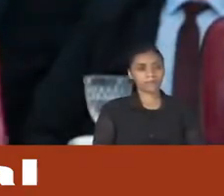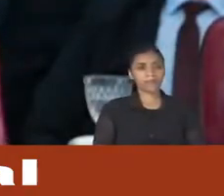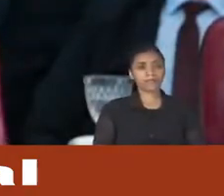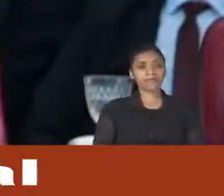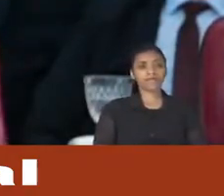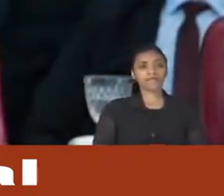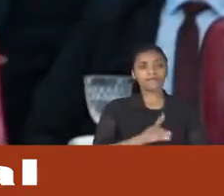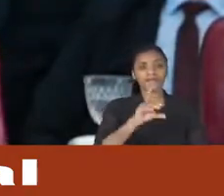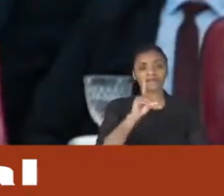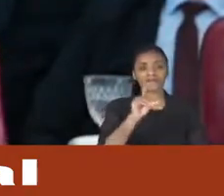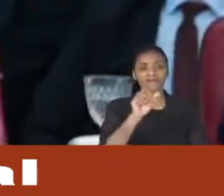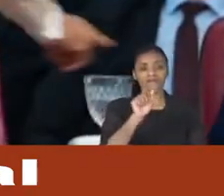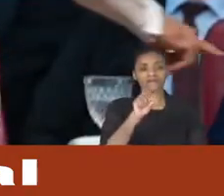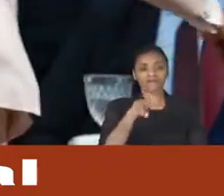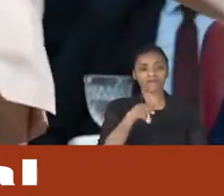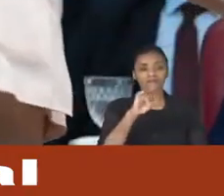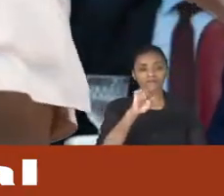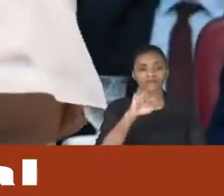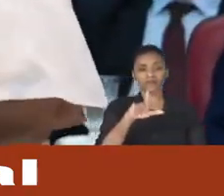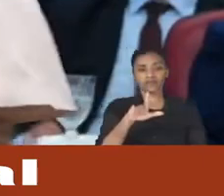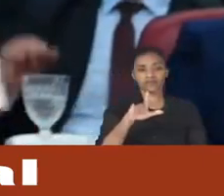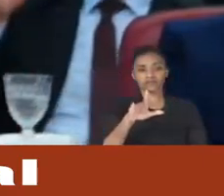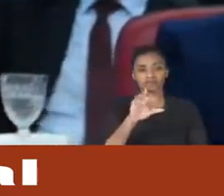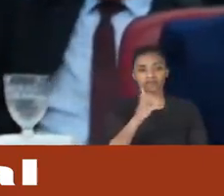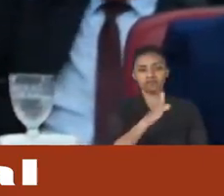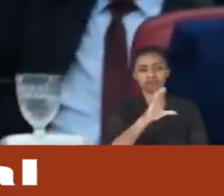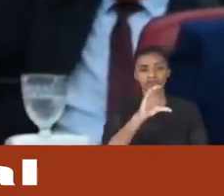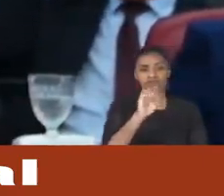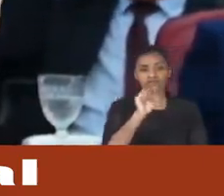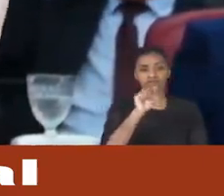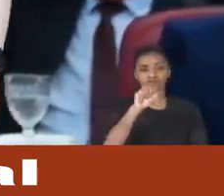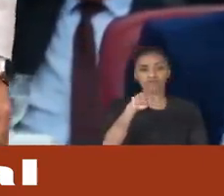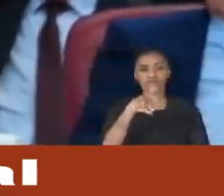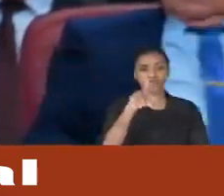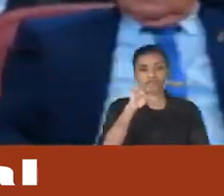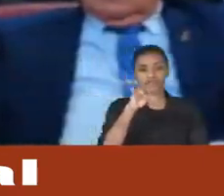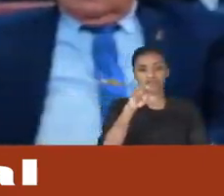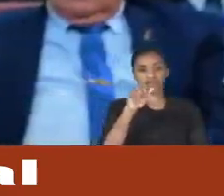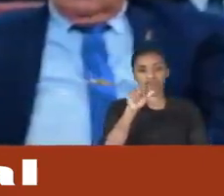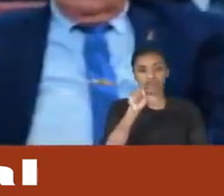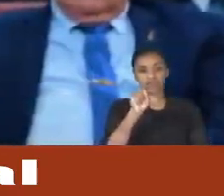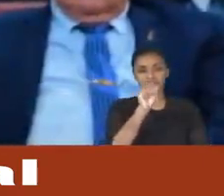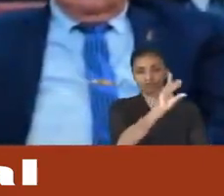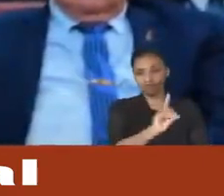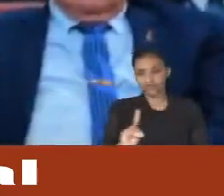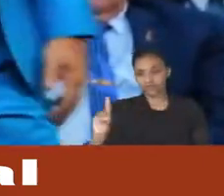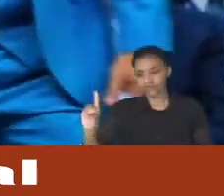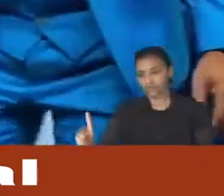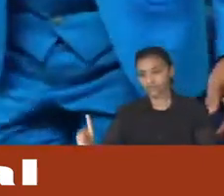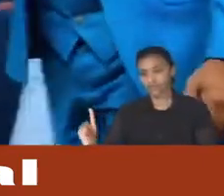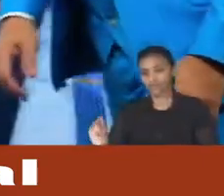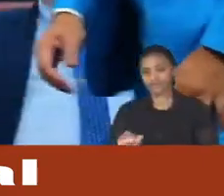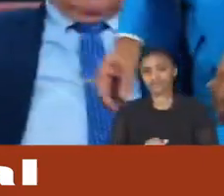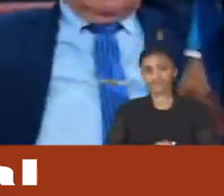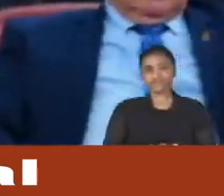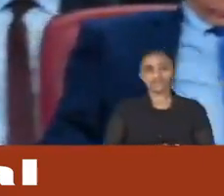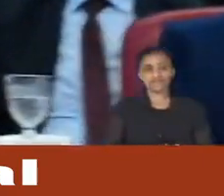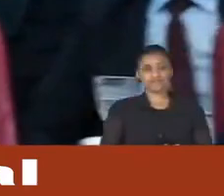Daniel Candeias, vem cá, fique aqui por favor, filho. Hoje eu estou ilustrativo, fique aqui.